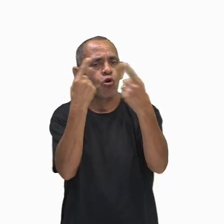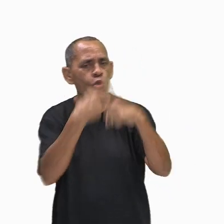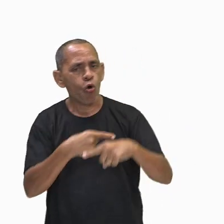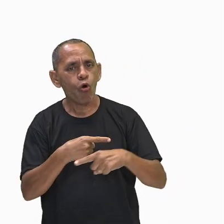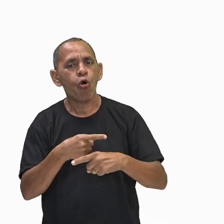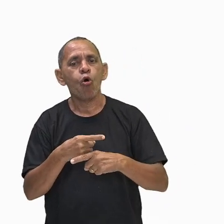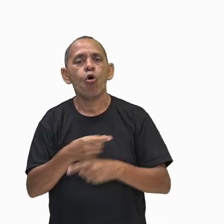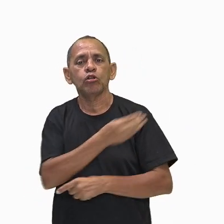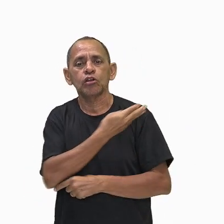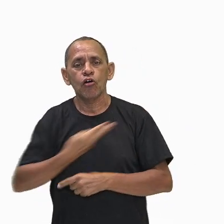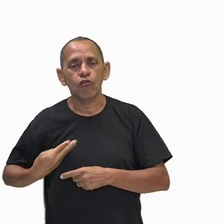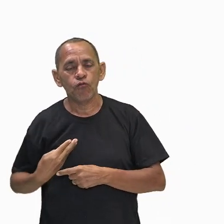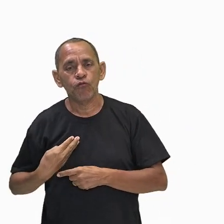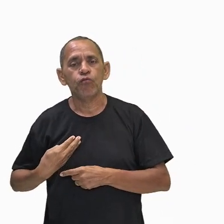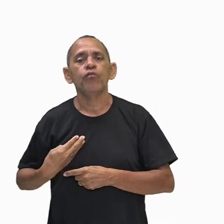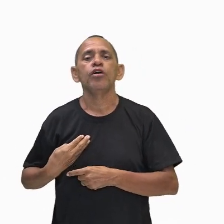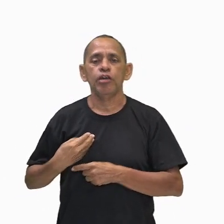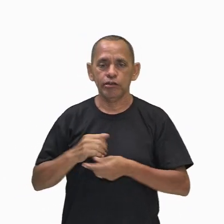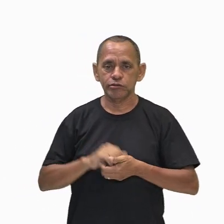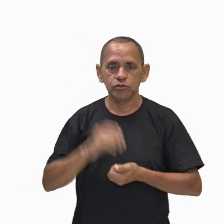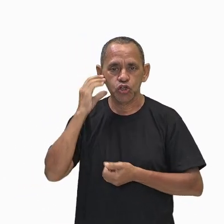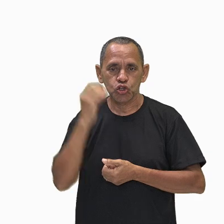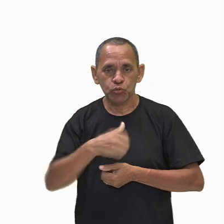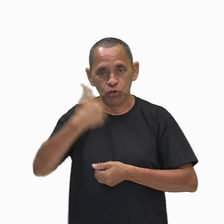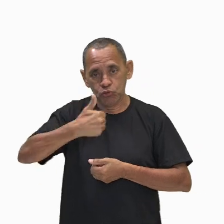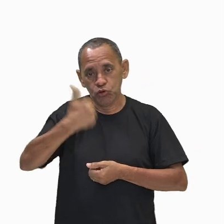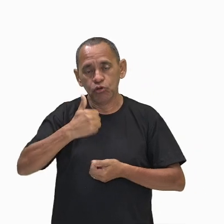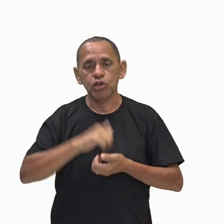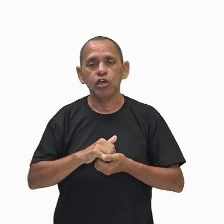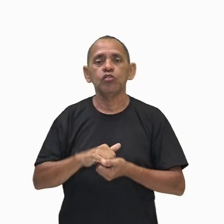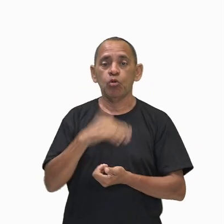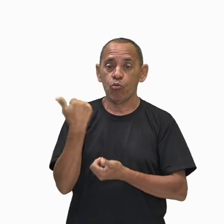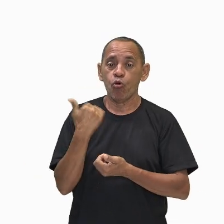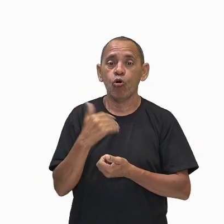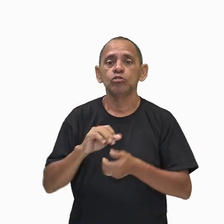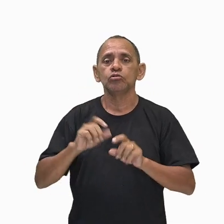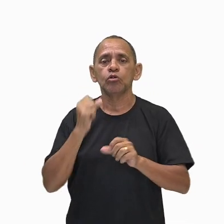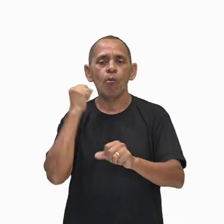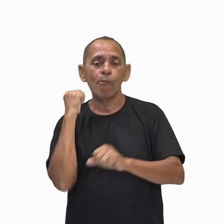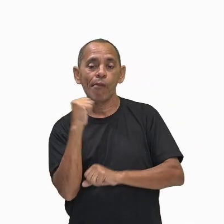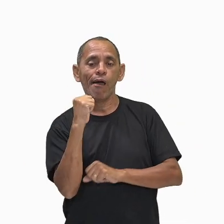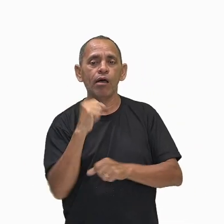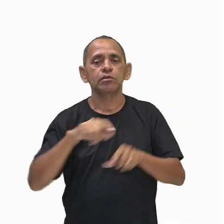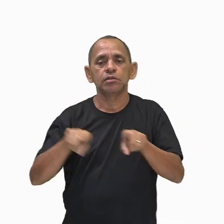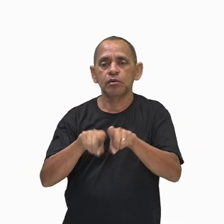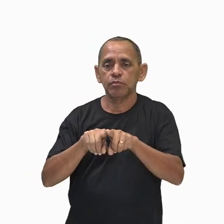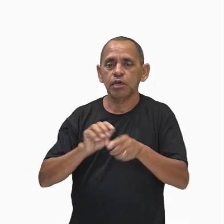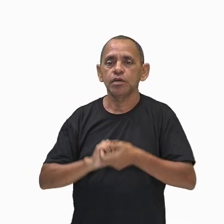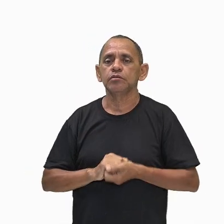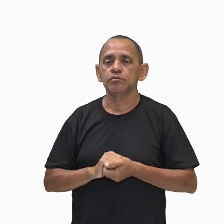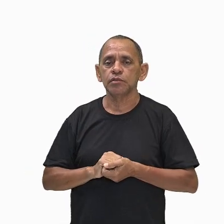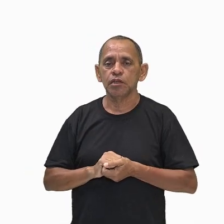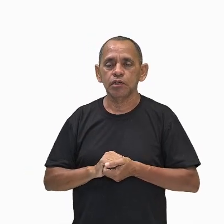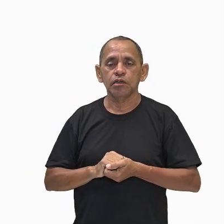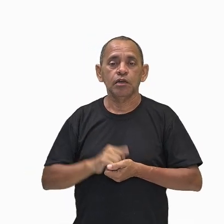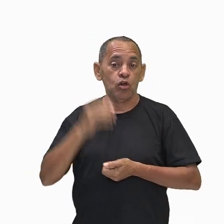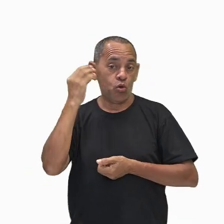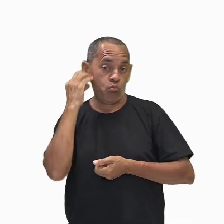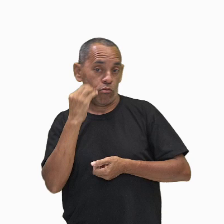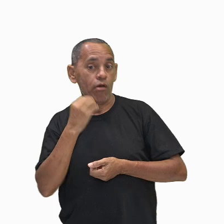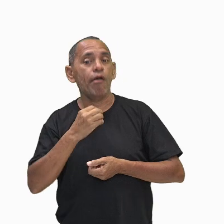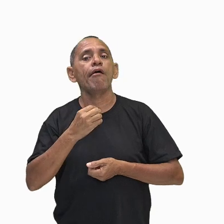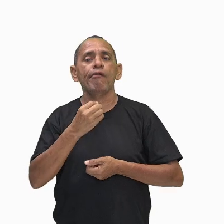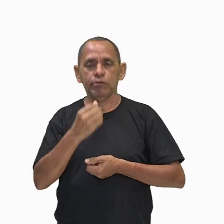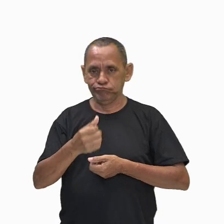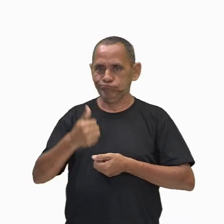foi assassinado. Houve notícias de que o imperador estivesse envolvido na morte de seu adversário, o que causou grande